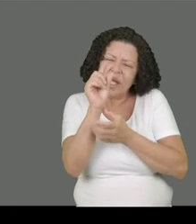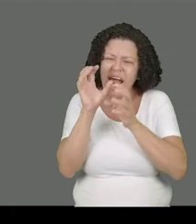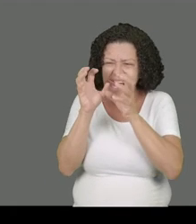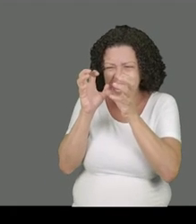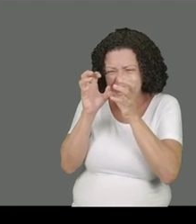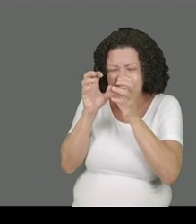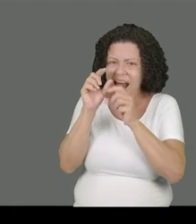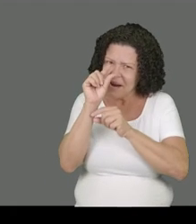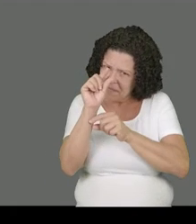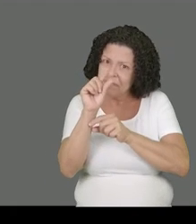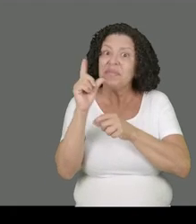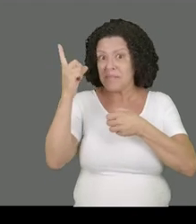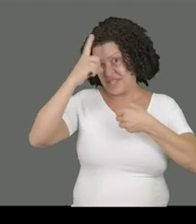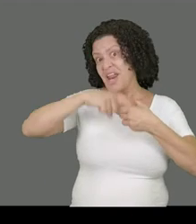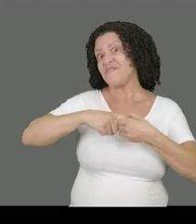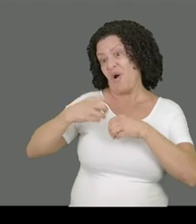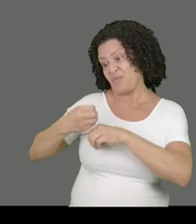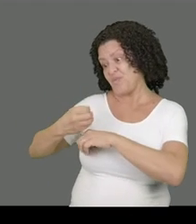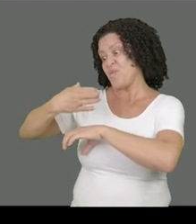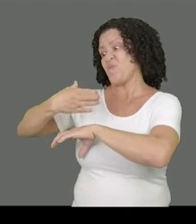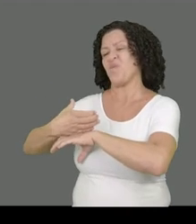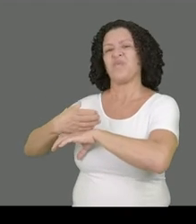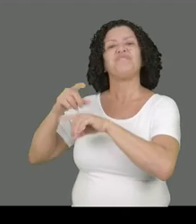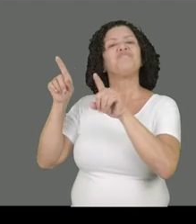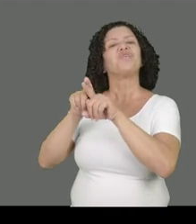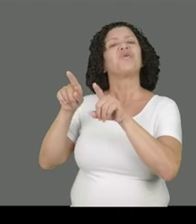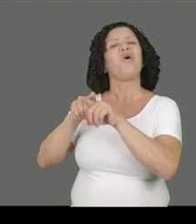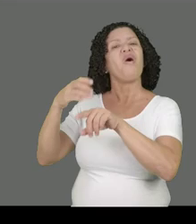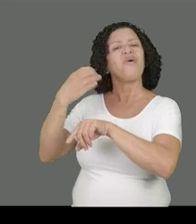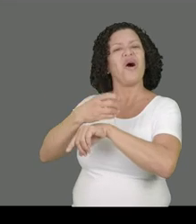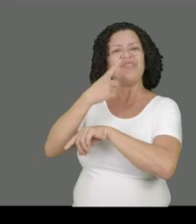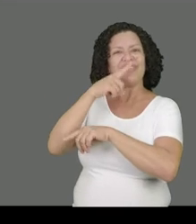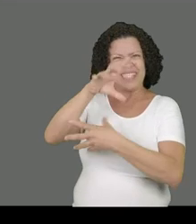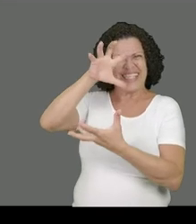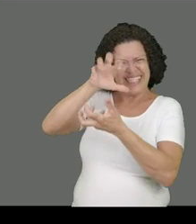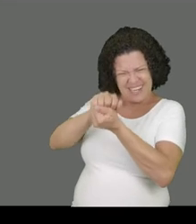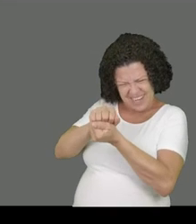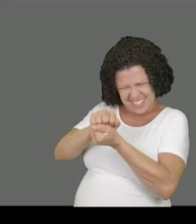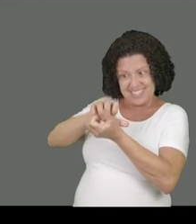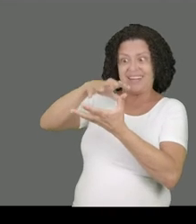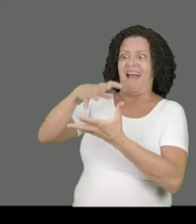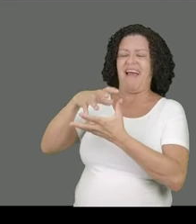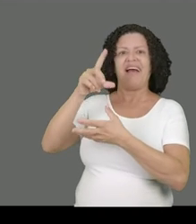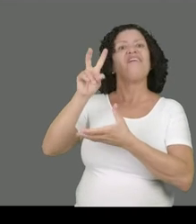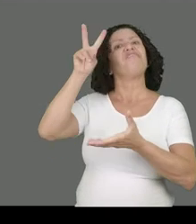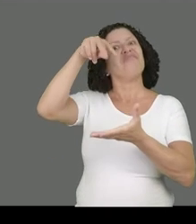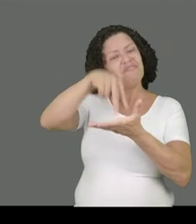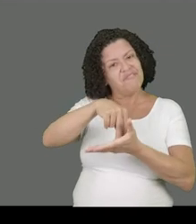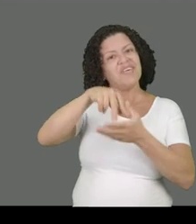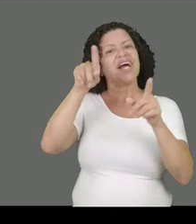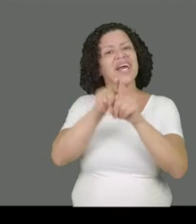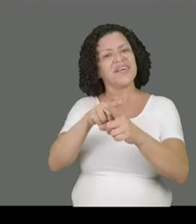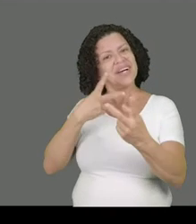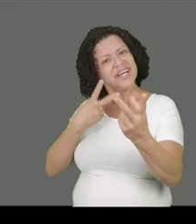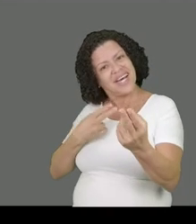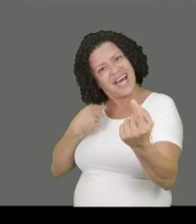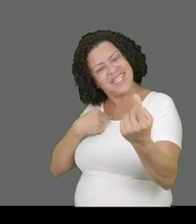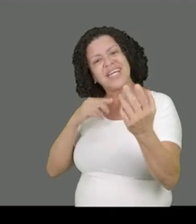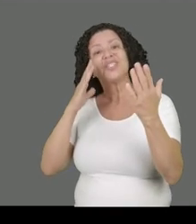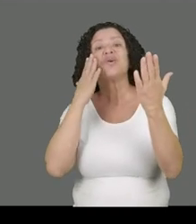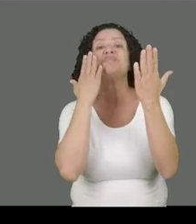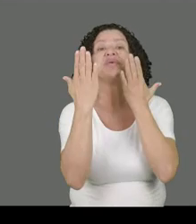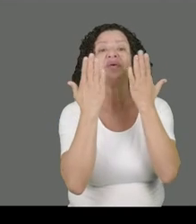às vezes com um pouquinho de um craqueladinho, mas ele volta, ele passa pelaquela pressão, mas ele consegue